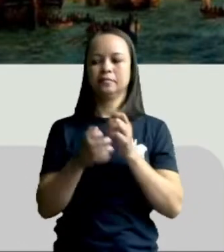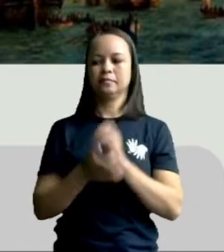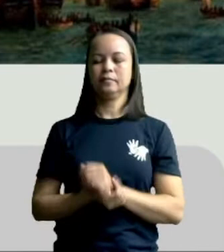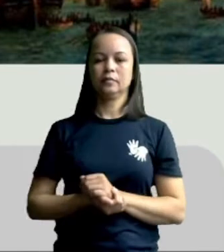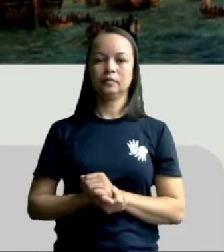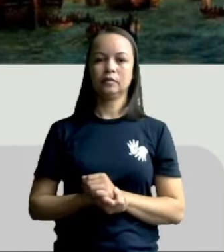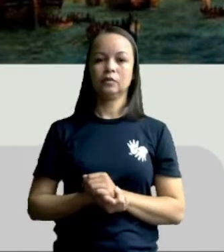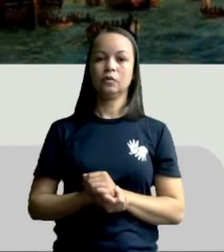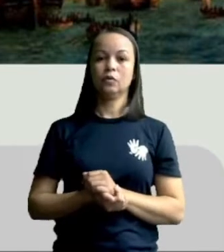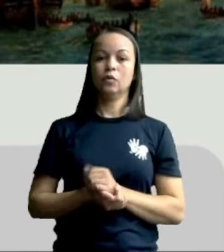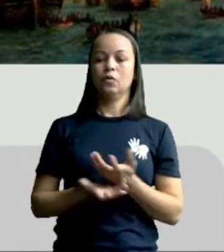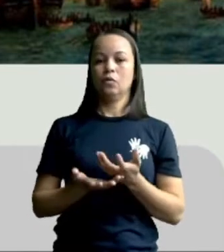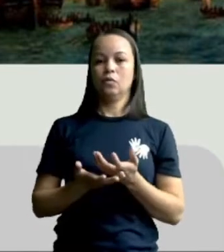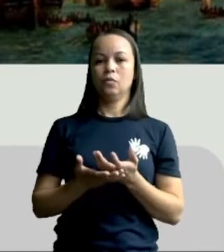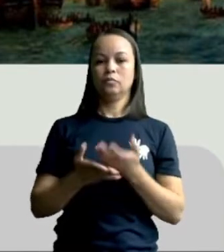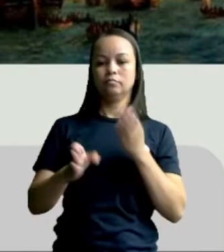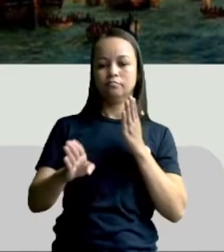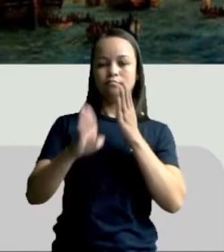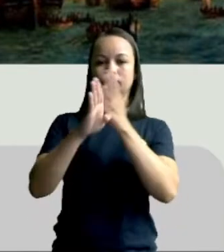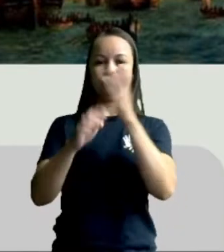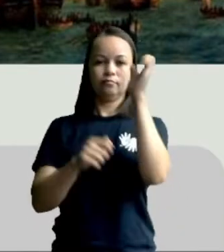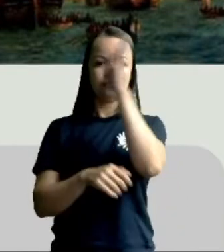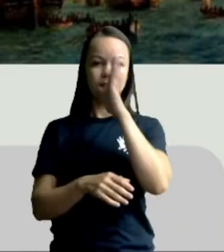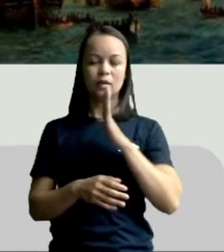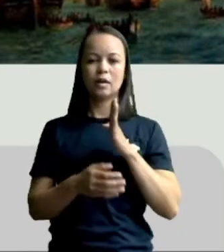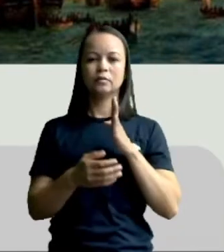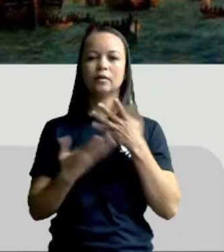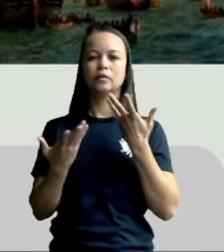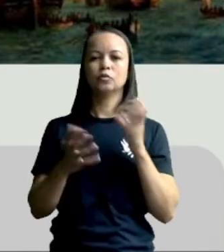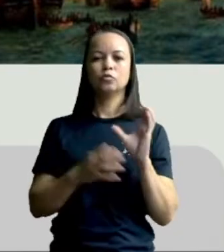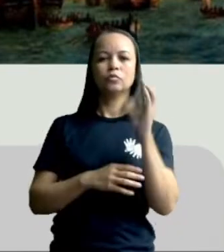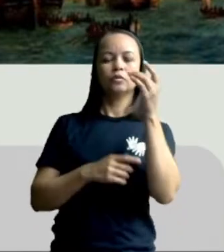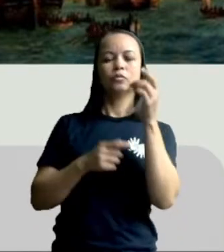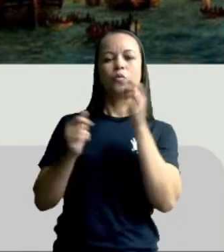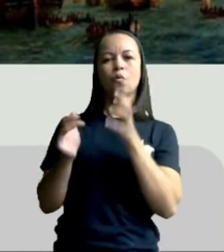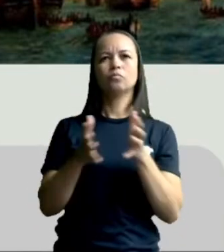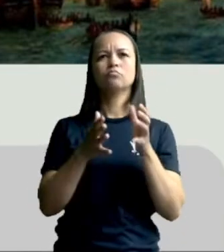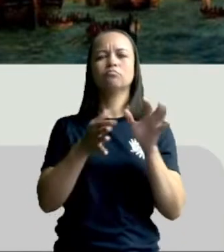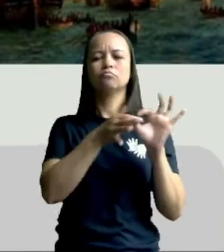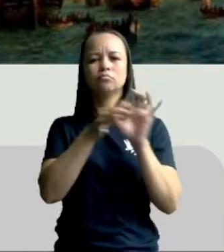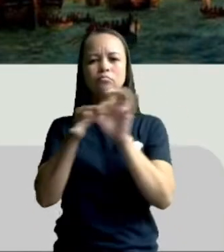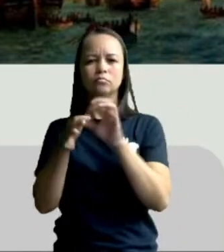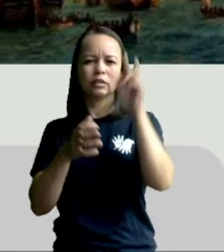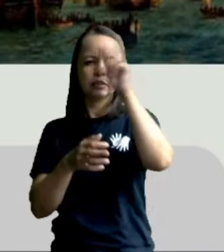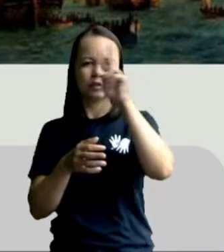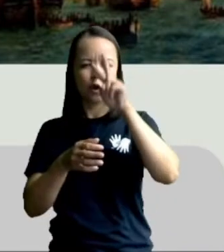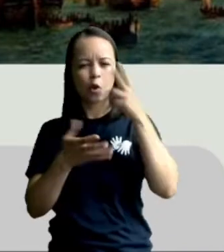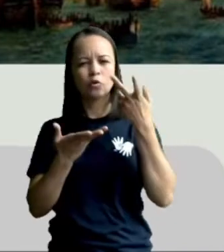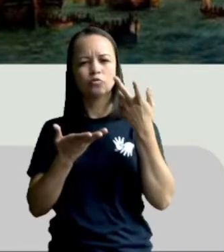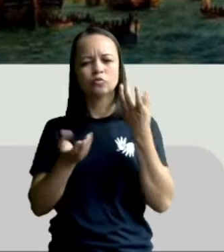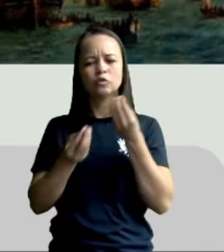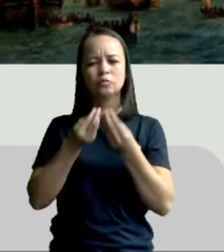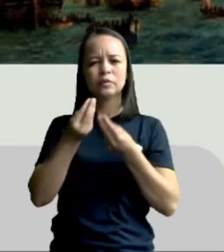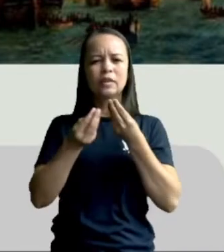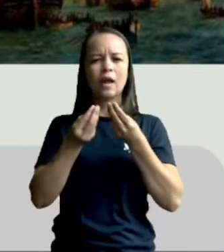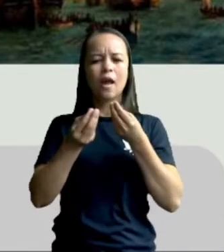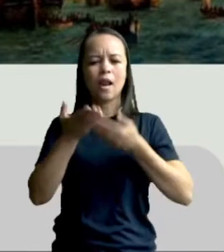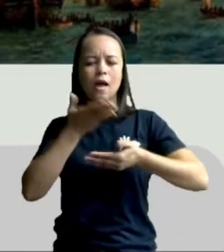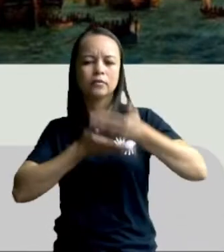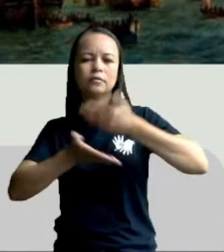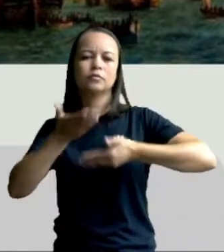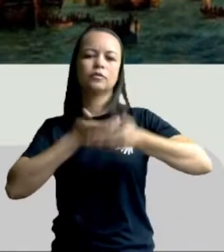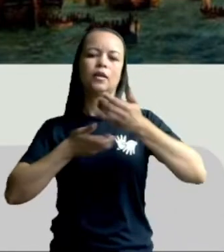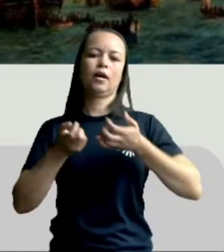do Brasil é resultado de um contexto histórico muito específico e relacionado à história